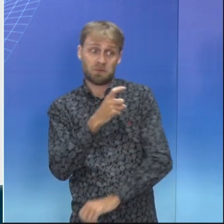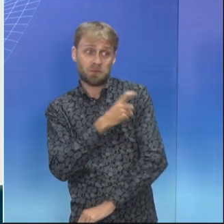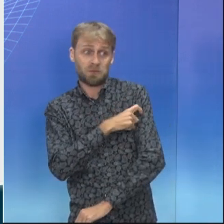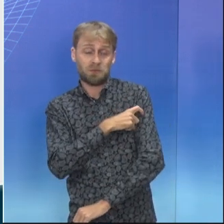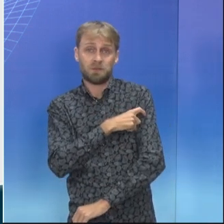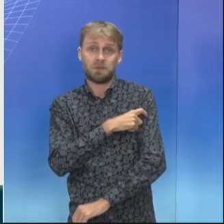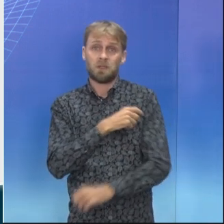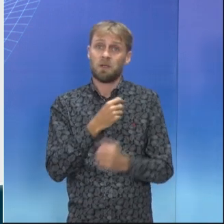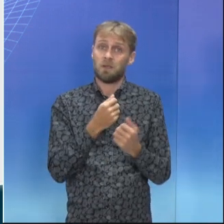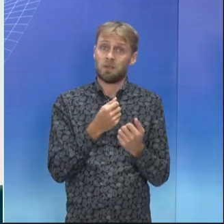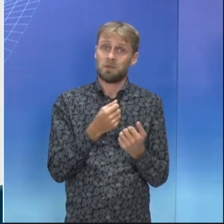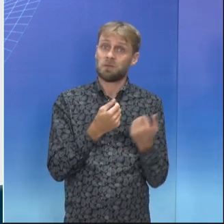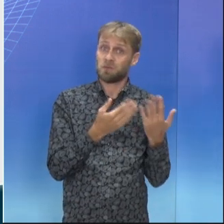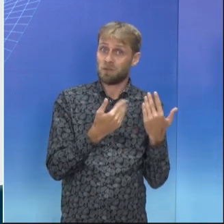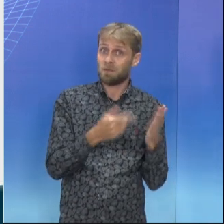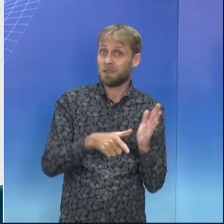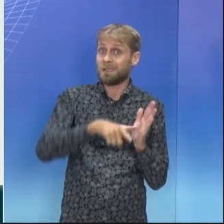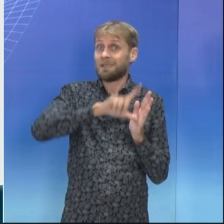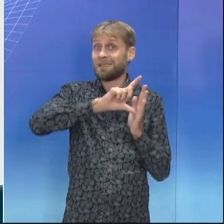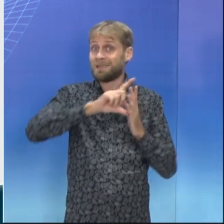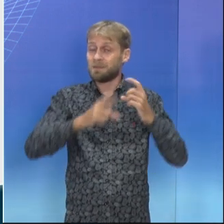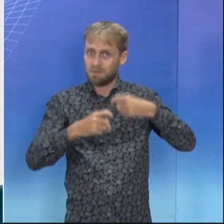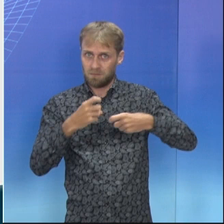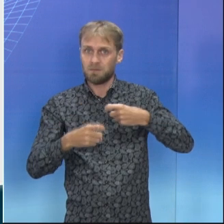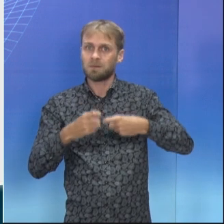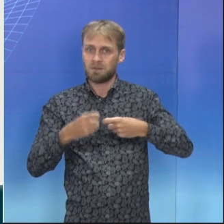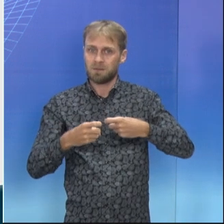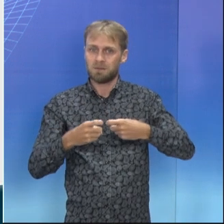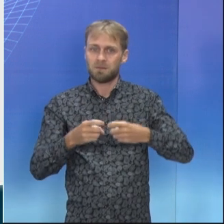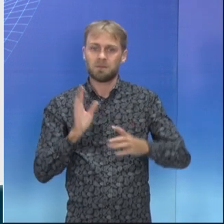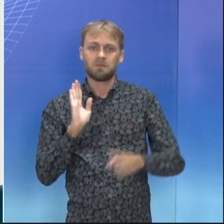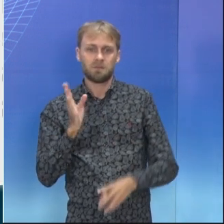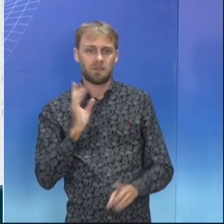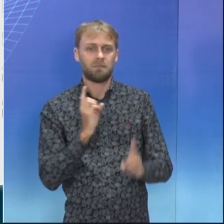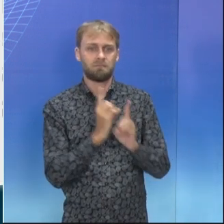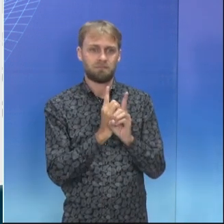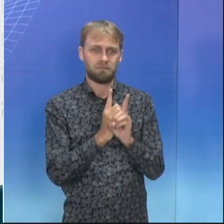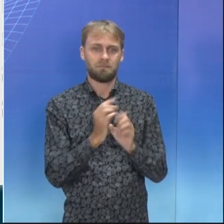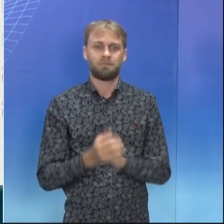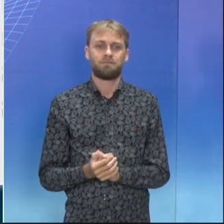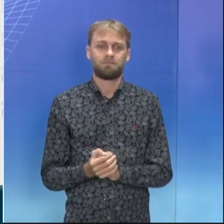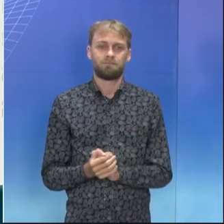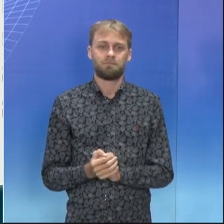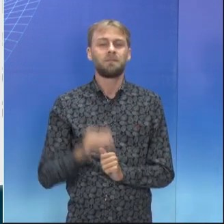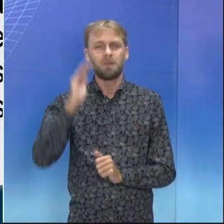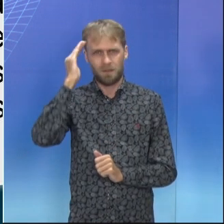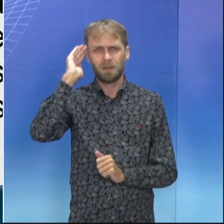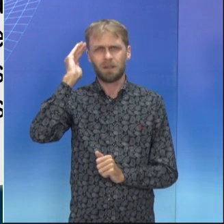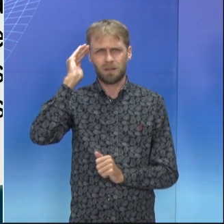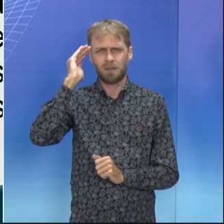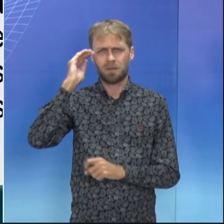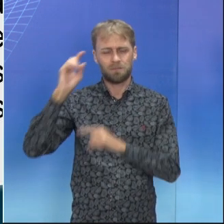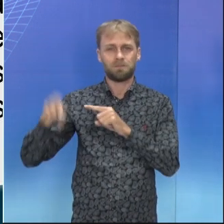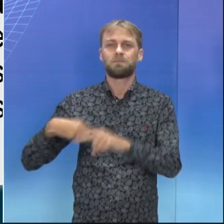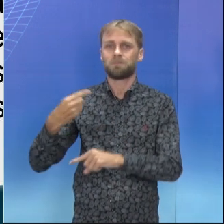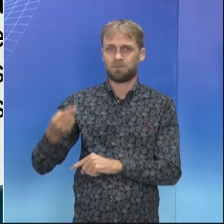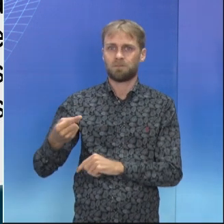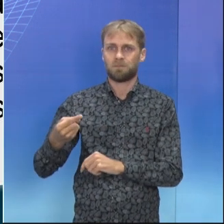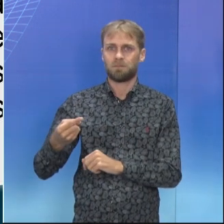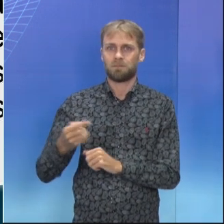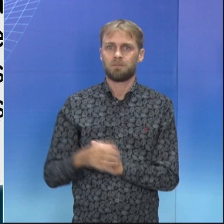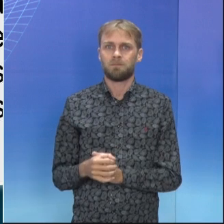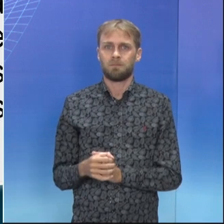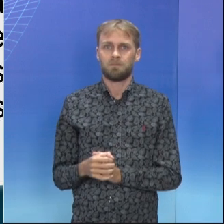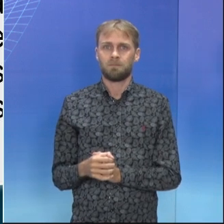ao ninho, se vuelva sexualmente ativo. Então, aqui já dá um direcionamento, né, gente? Compreenderam,